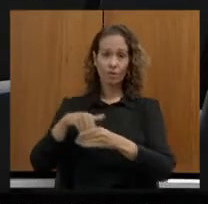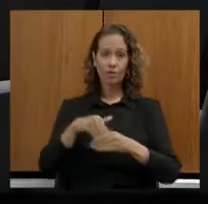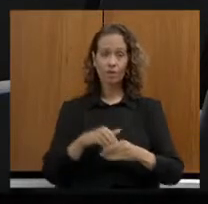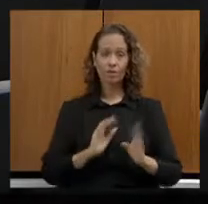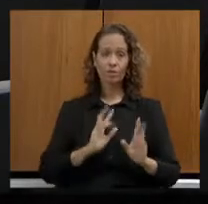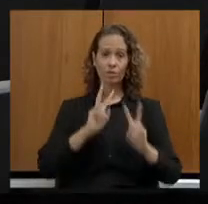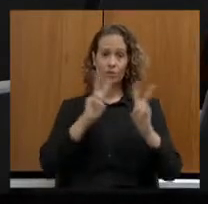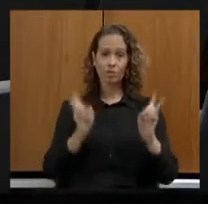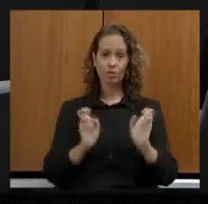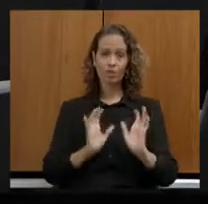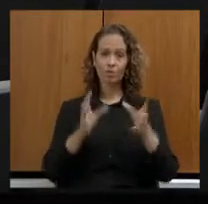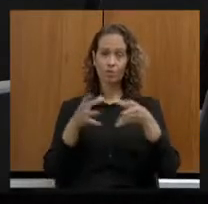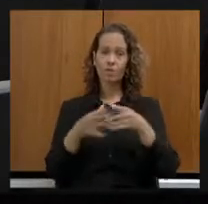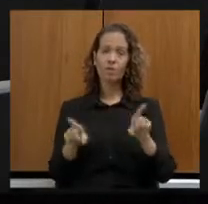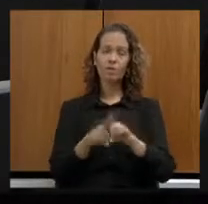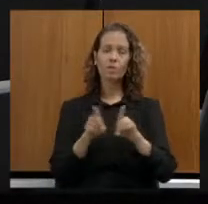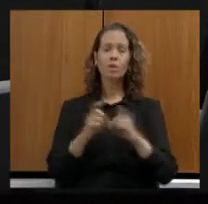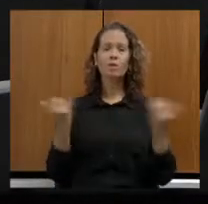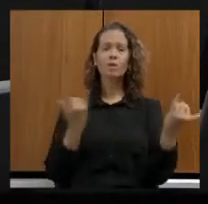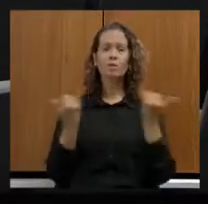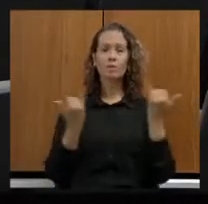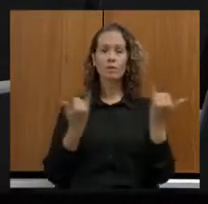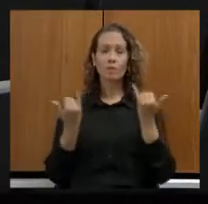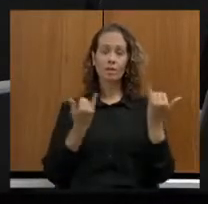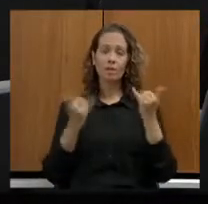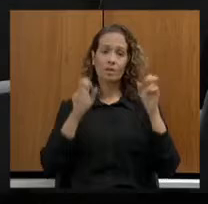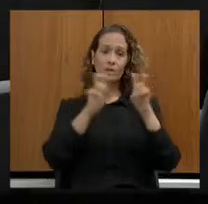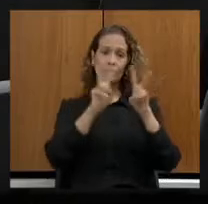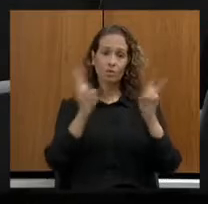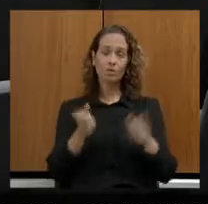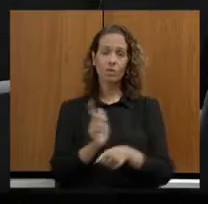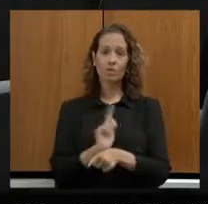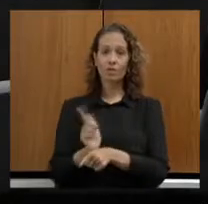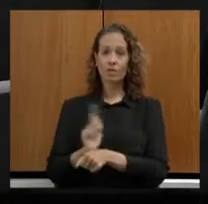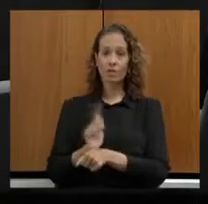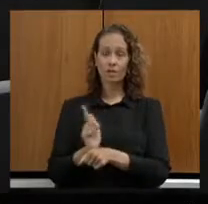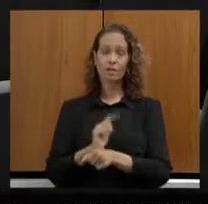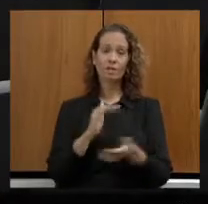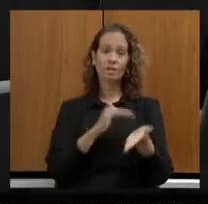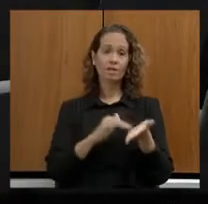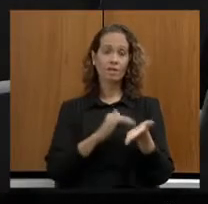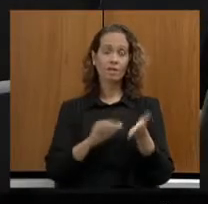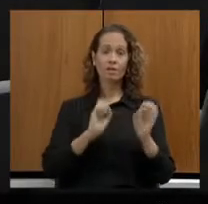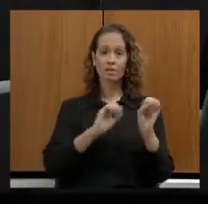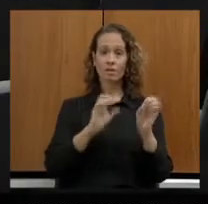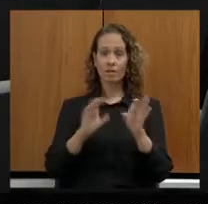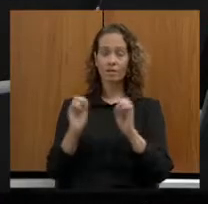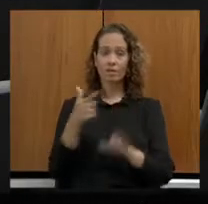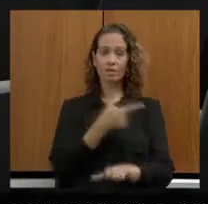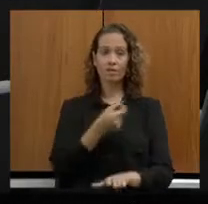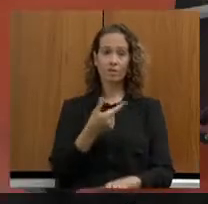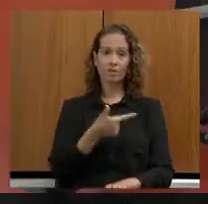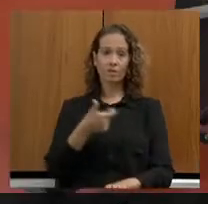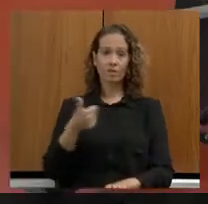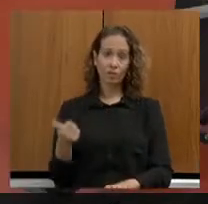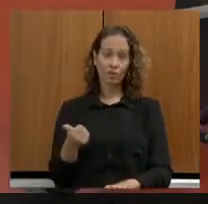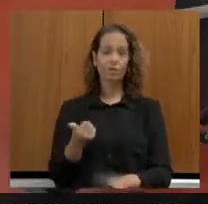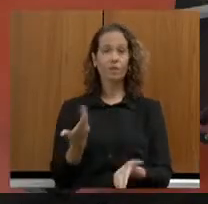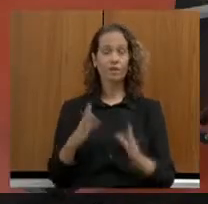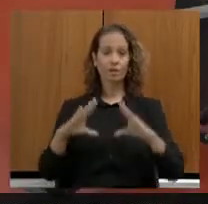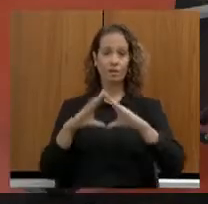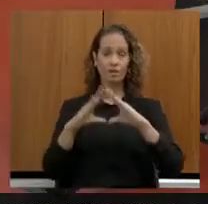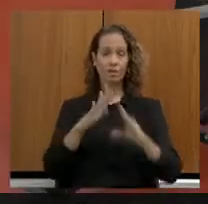receber a prestação de informações sobre a gestão da Secretaria de Educação e2021 no âmbito do Assembleia